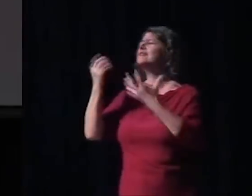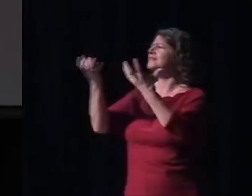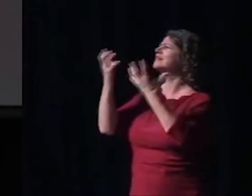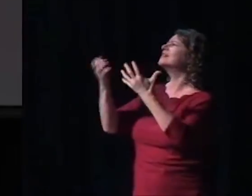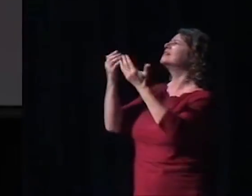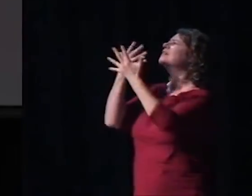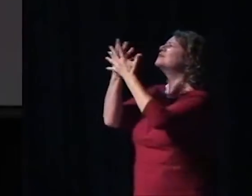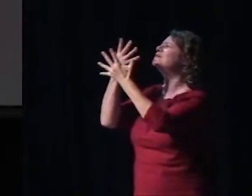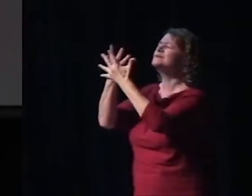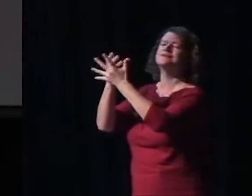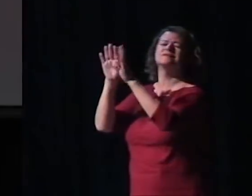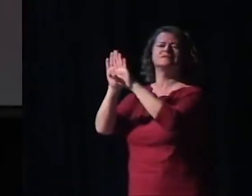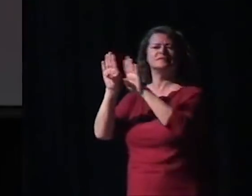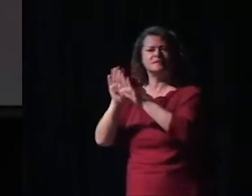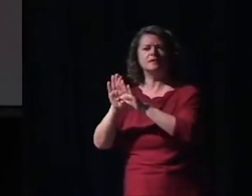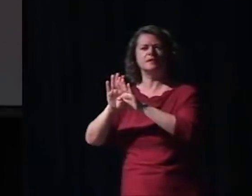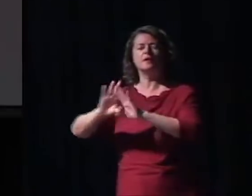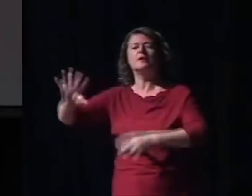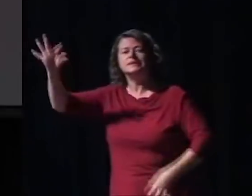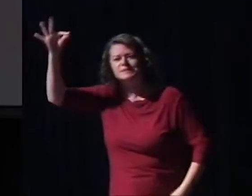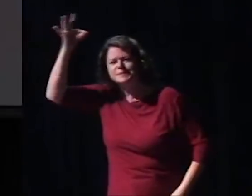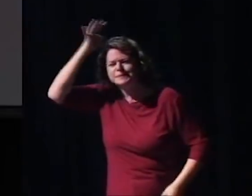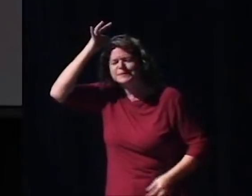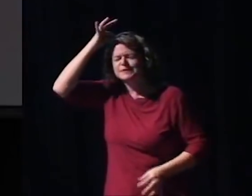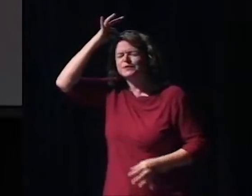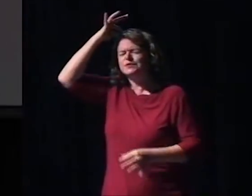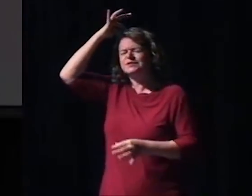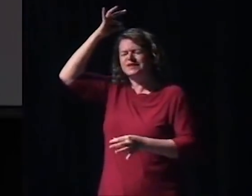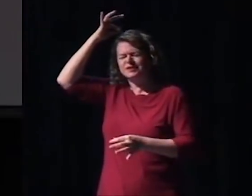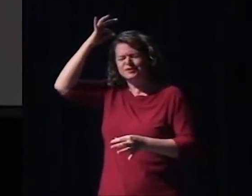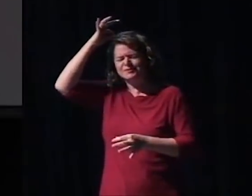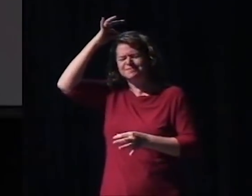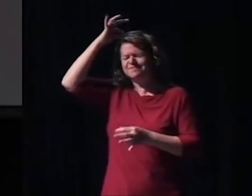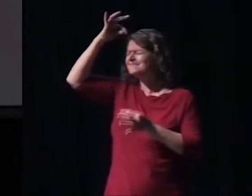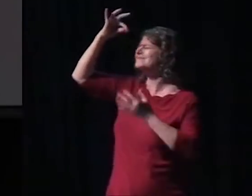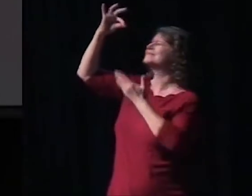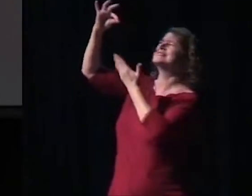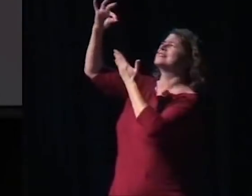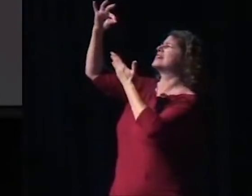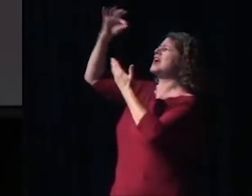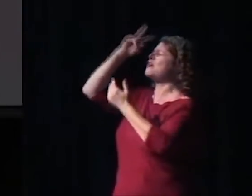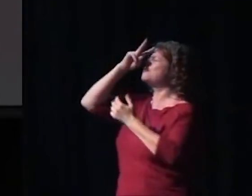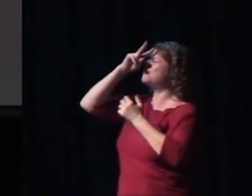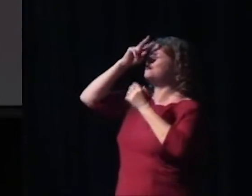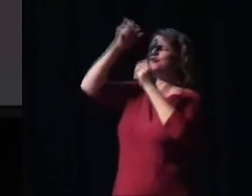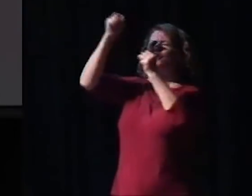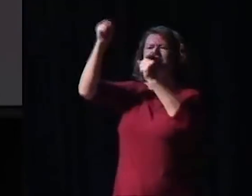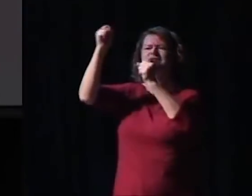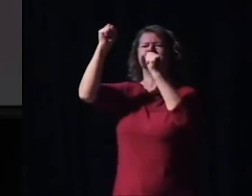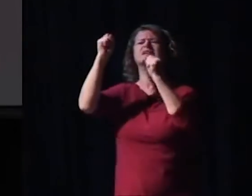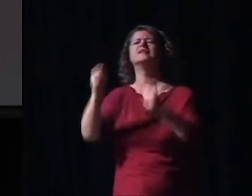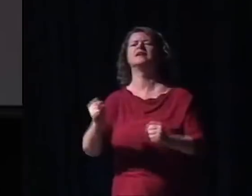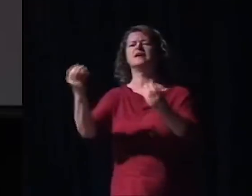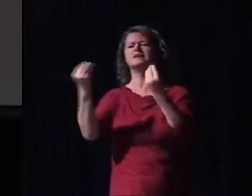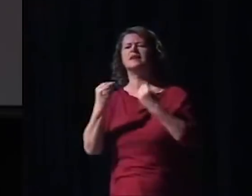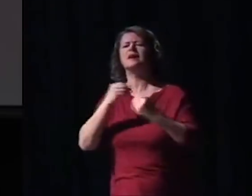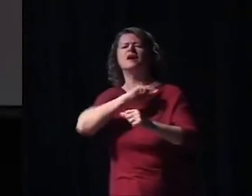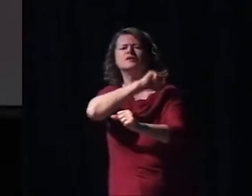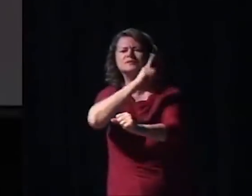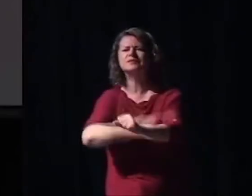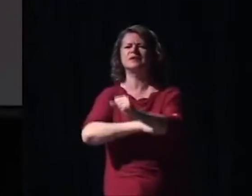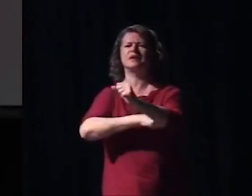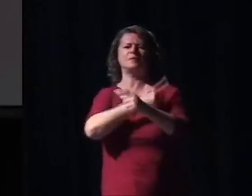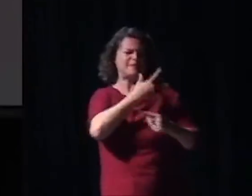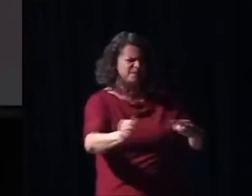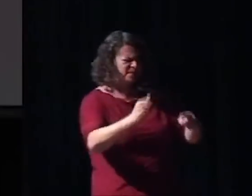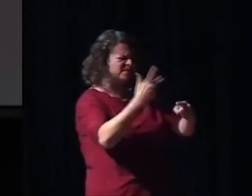confessar que o Teu Espírito Santo é a força e o poder que nos dá autoridade para